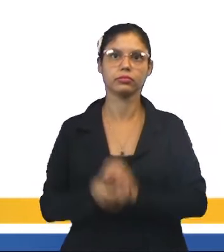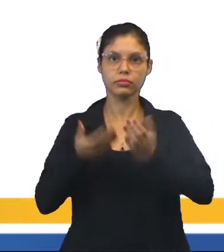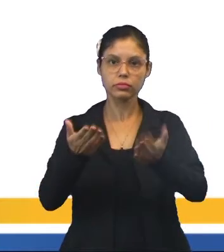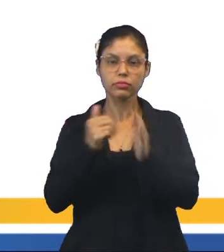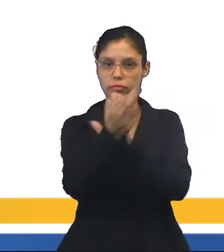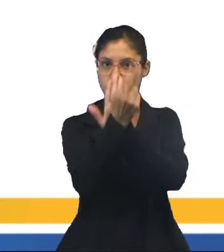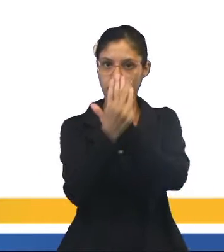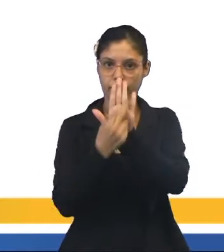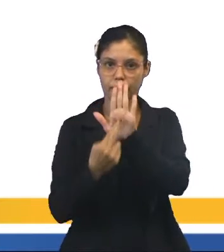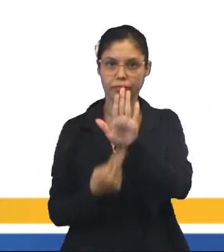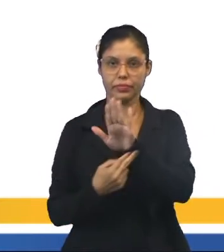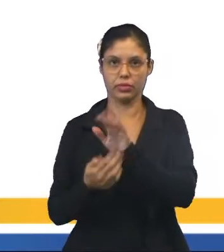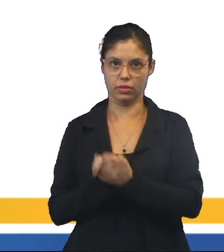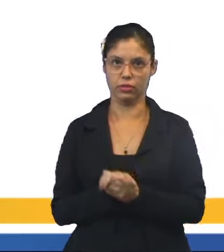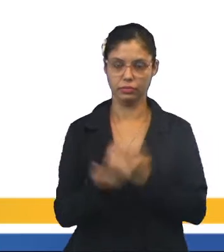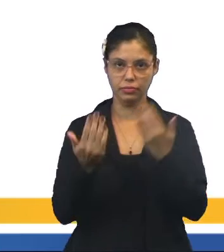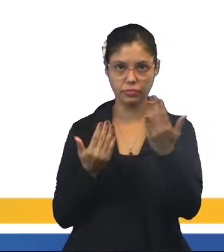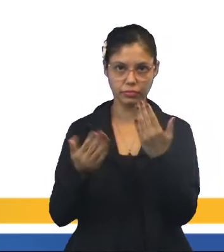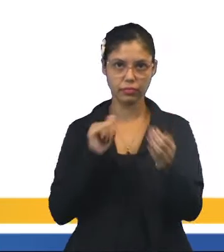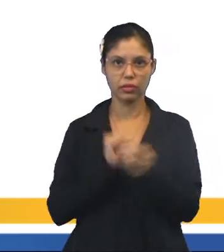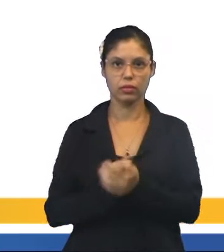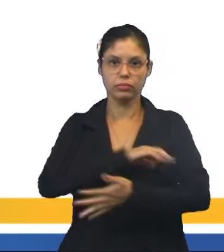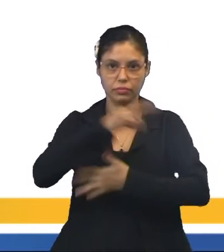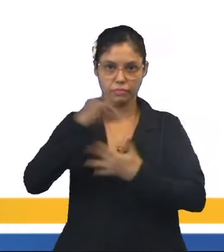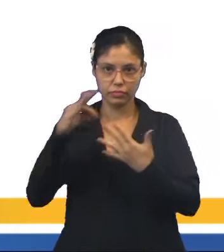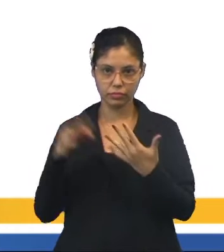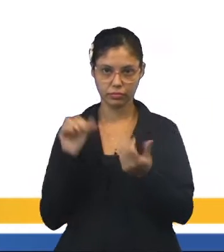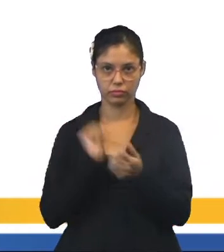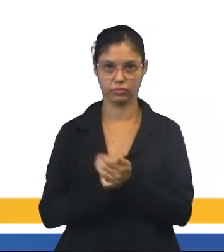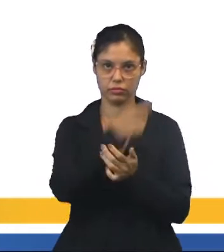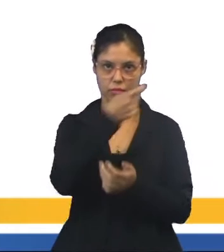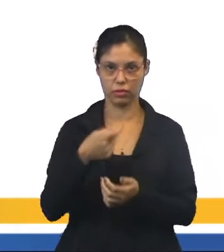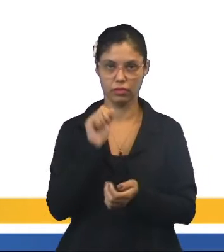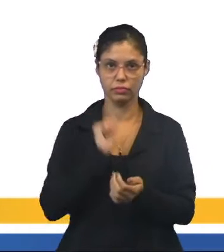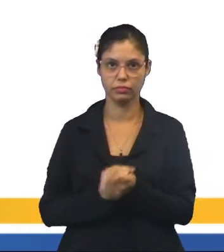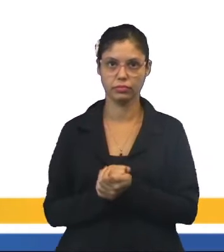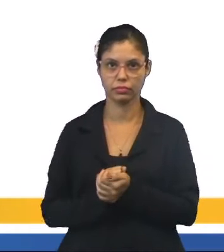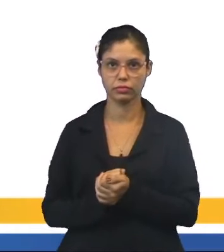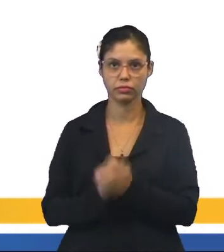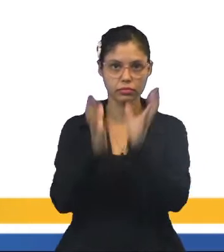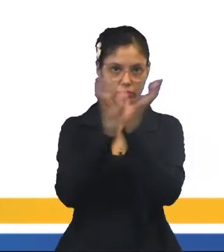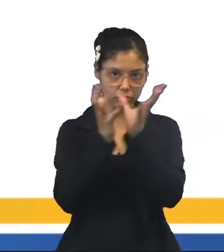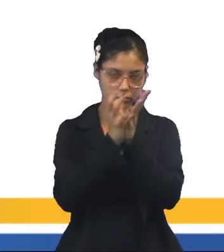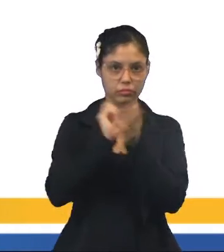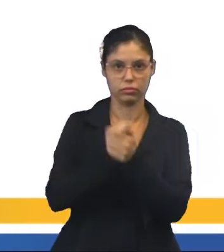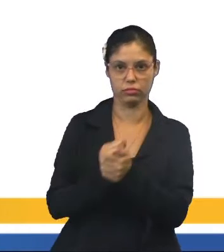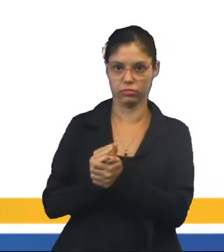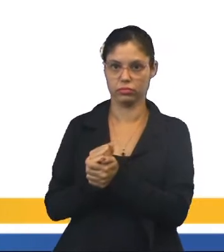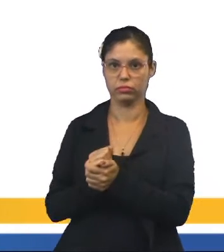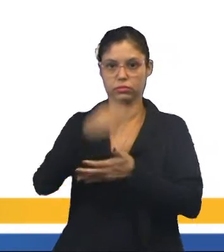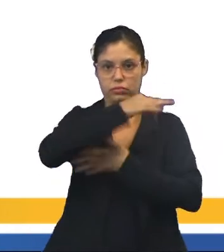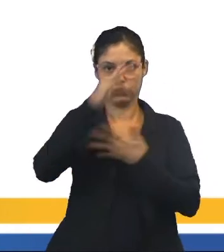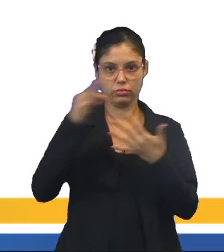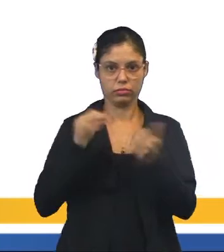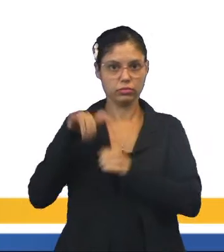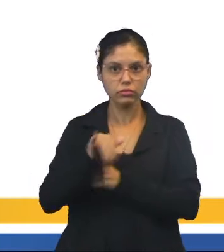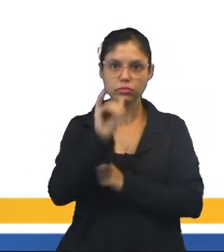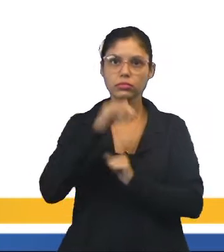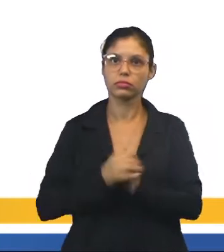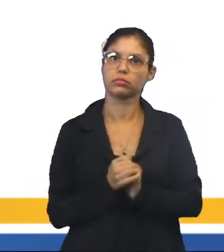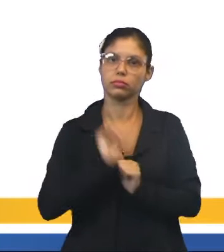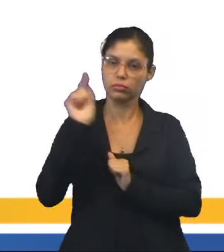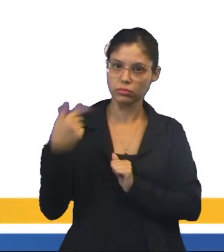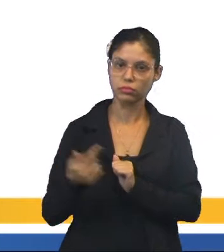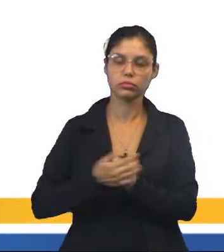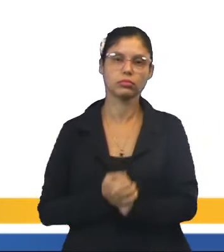Essa é a regra que relaciona os elementos x de um conjunto aos elementos y